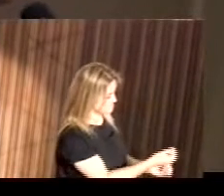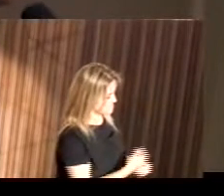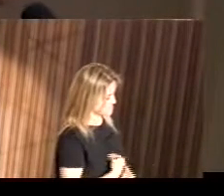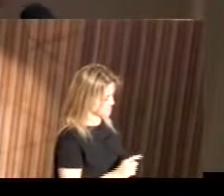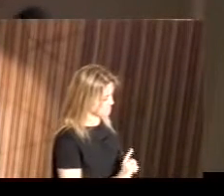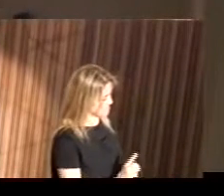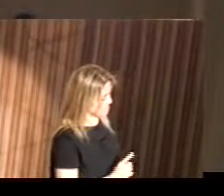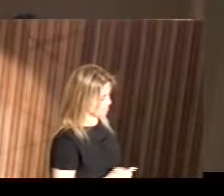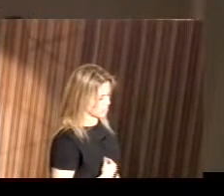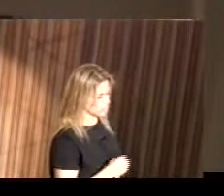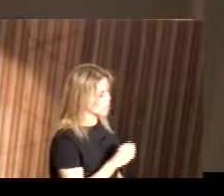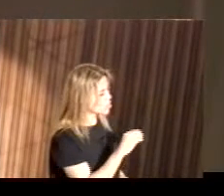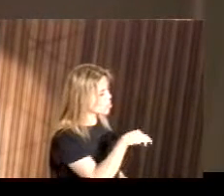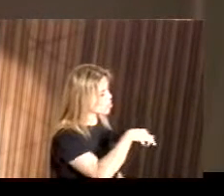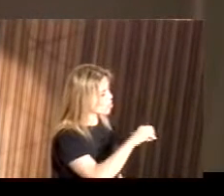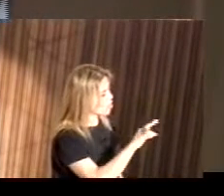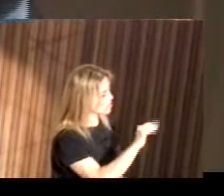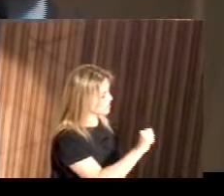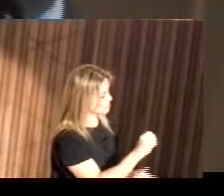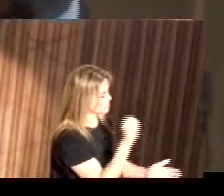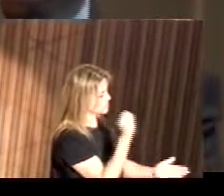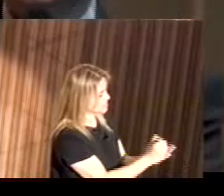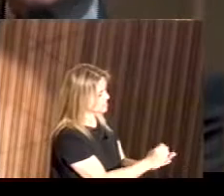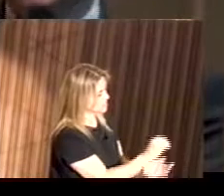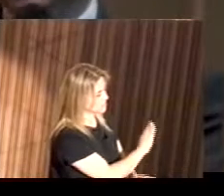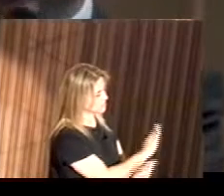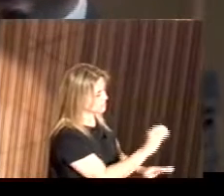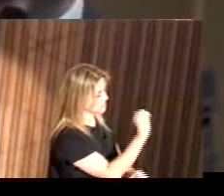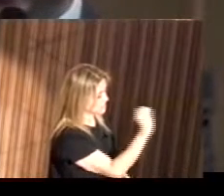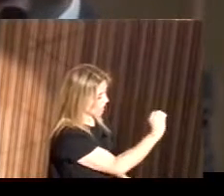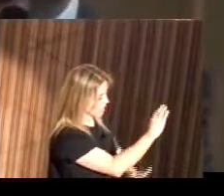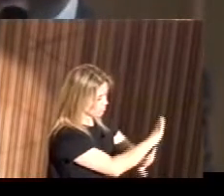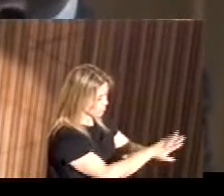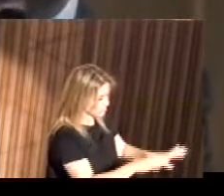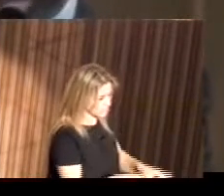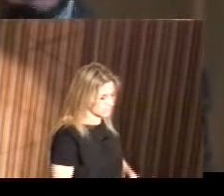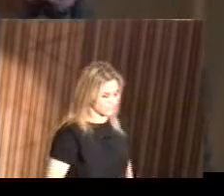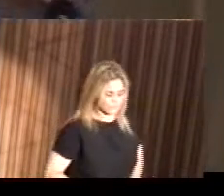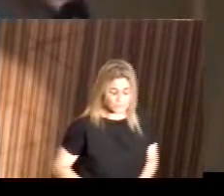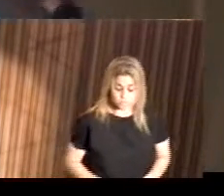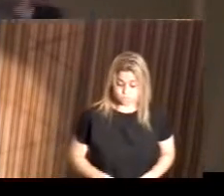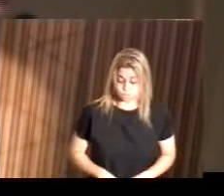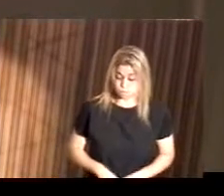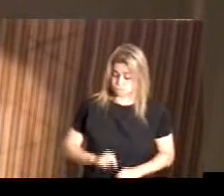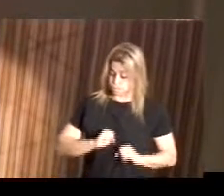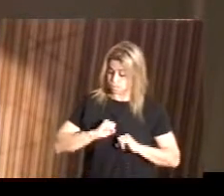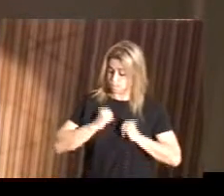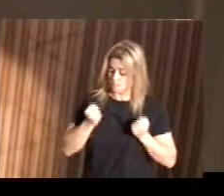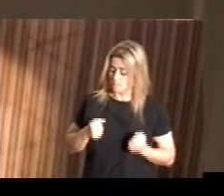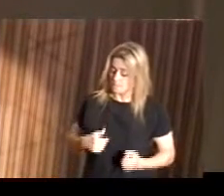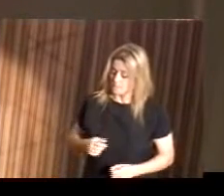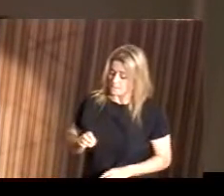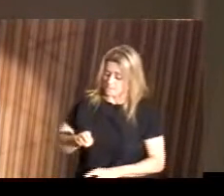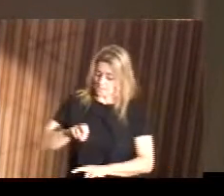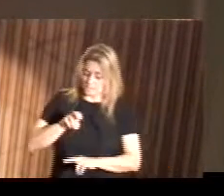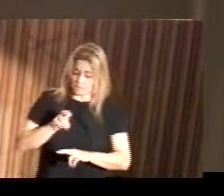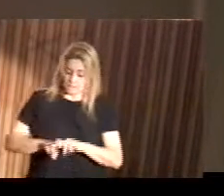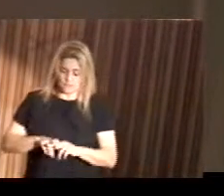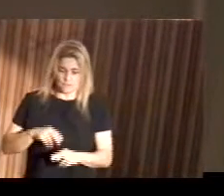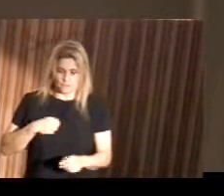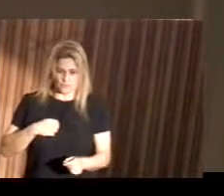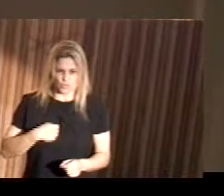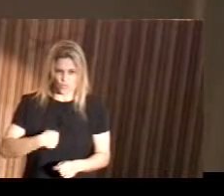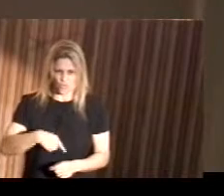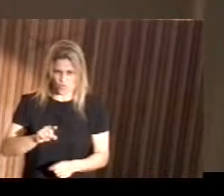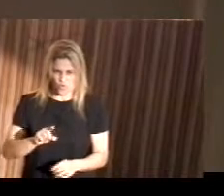nota. E eu fiquei com 0. Aí eu fui fazer a prova. Né? E eu subi assim, Caxias, eu falei: vou